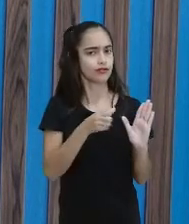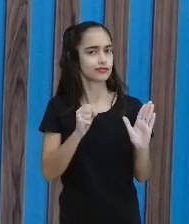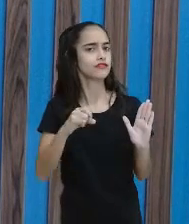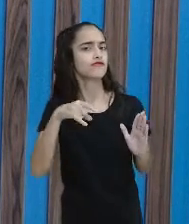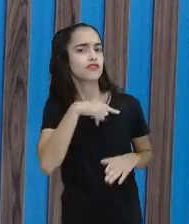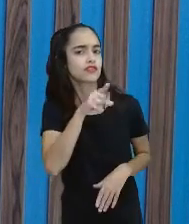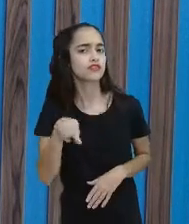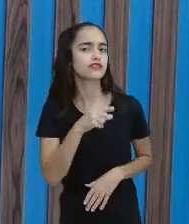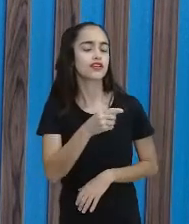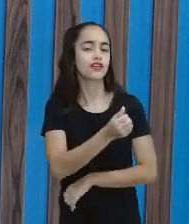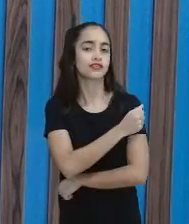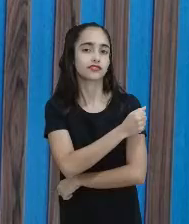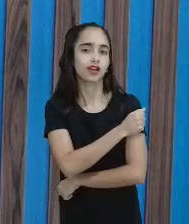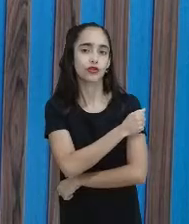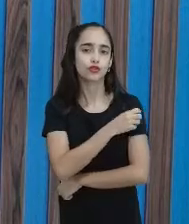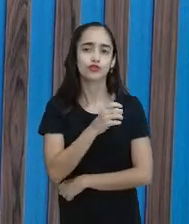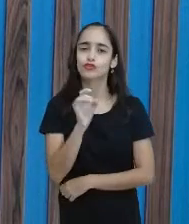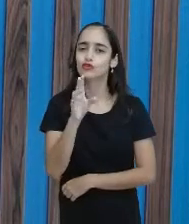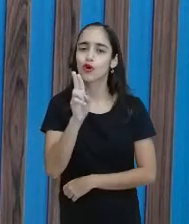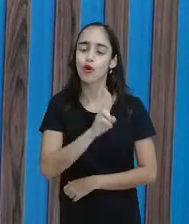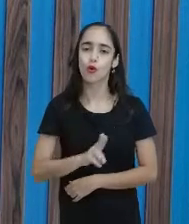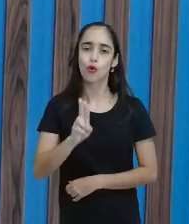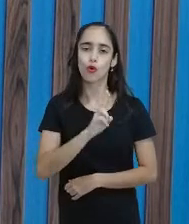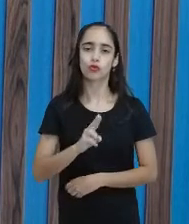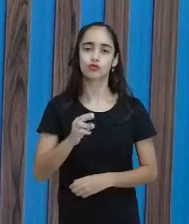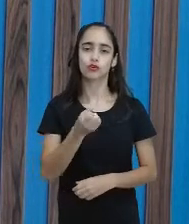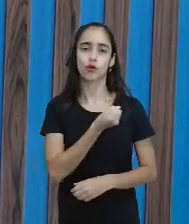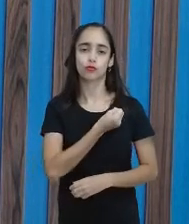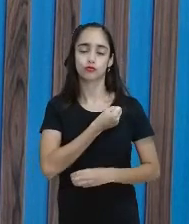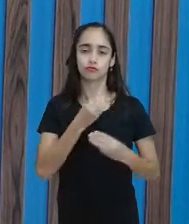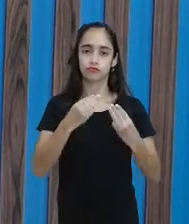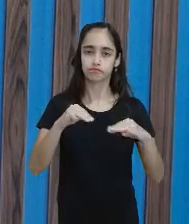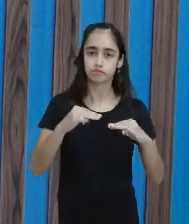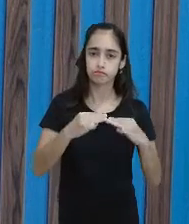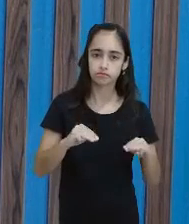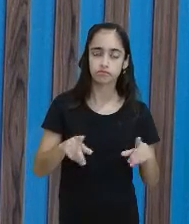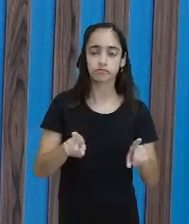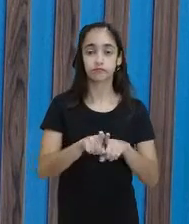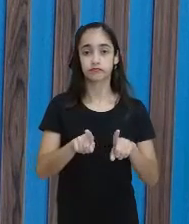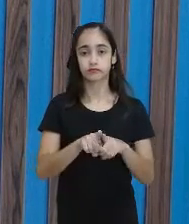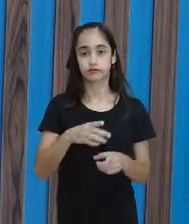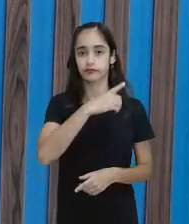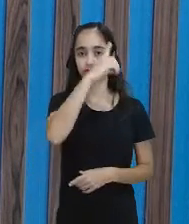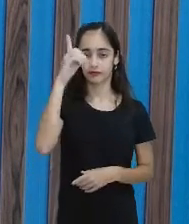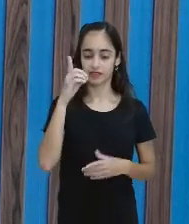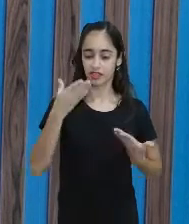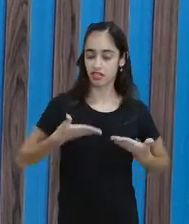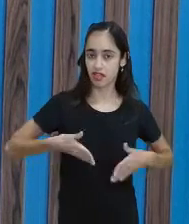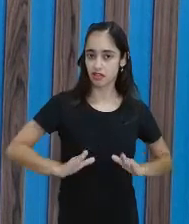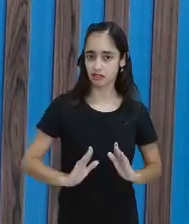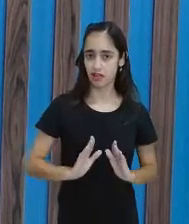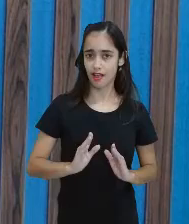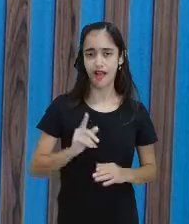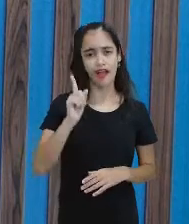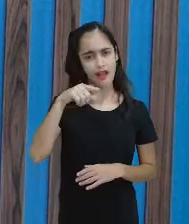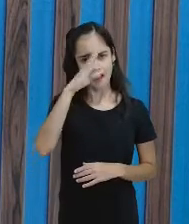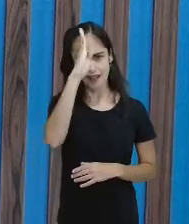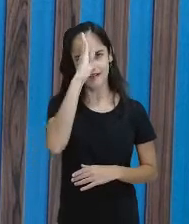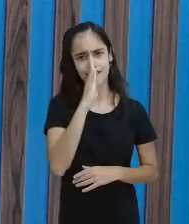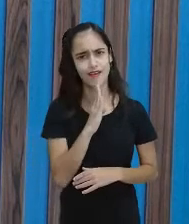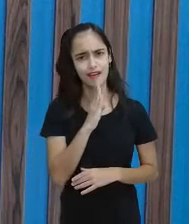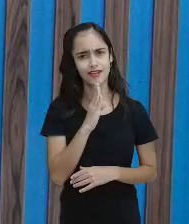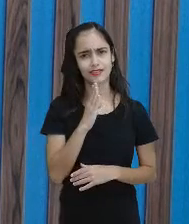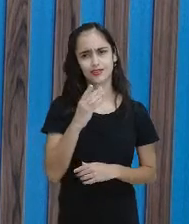estudante, usa o número de matrícula, né? Data de nascimento, aplicativo gratuito, não precisa, não fica consumindo